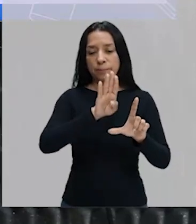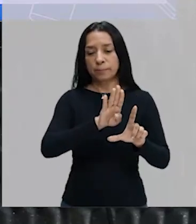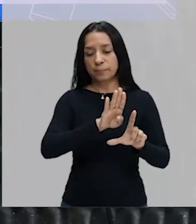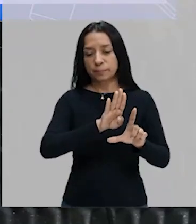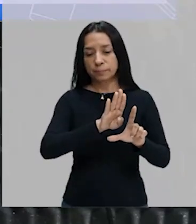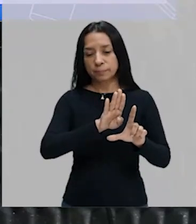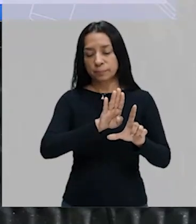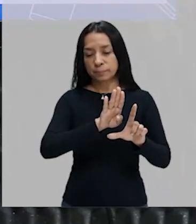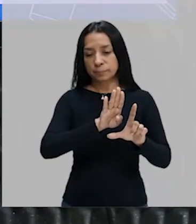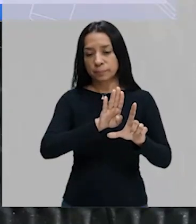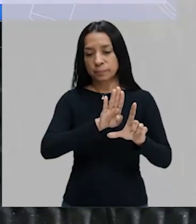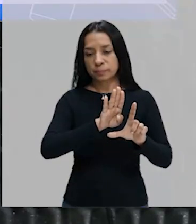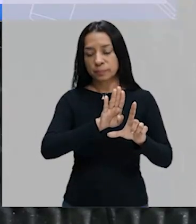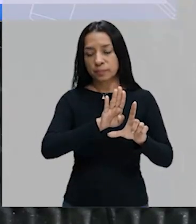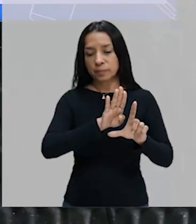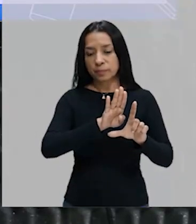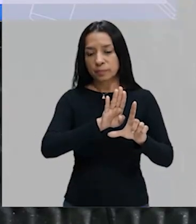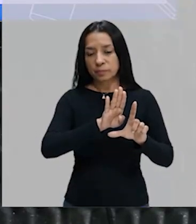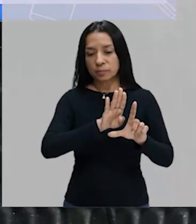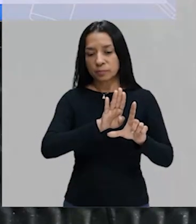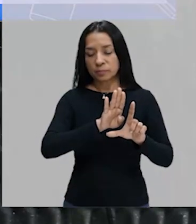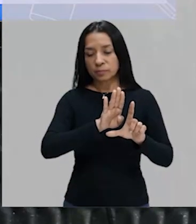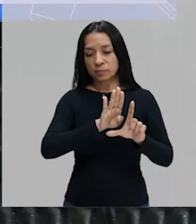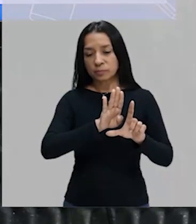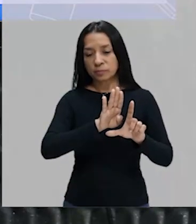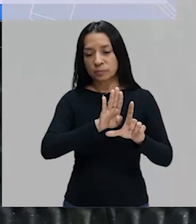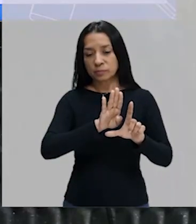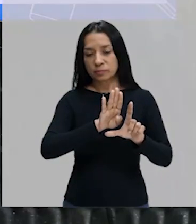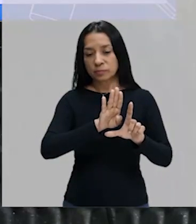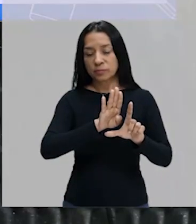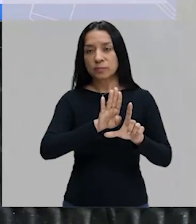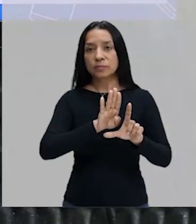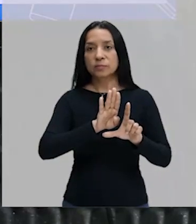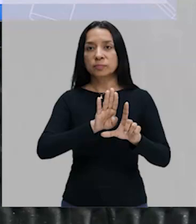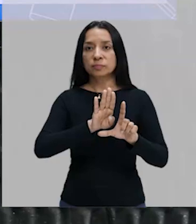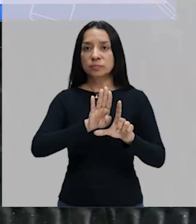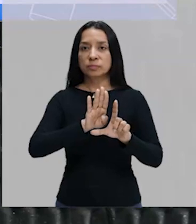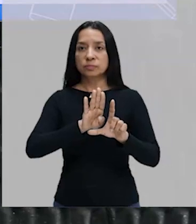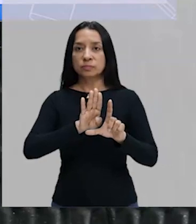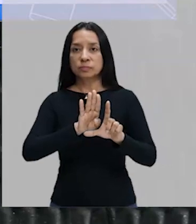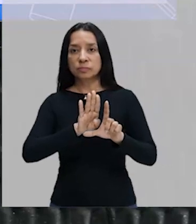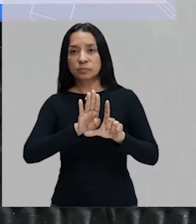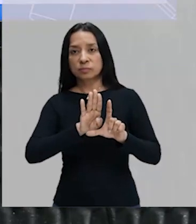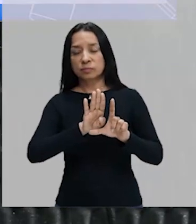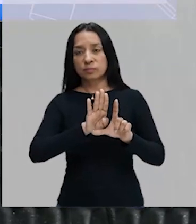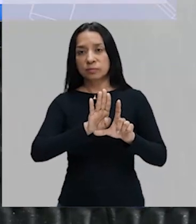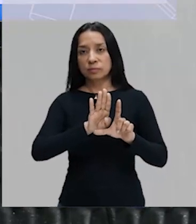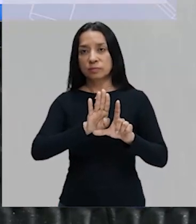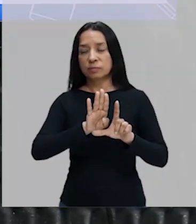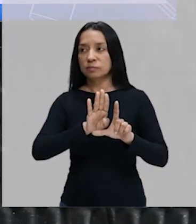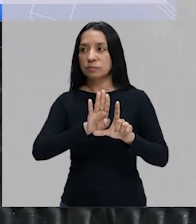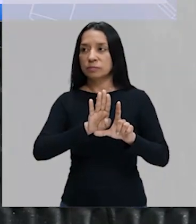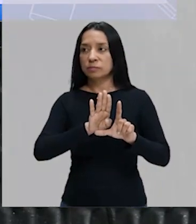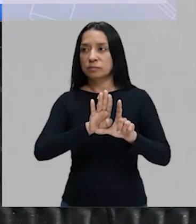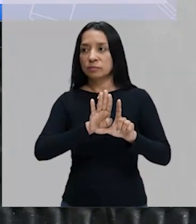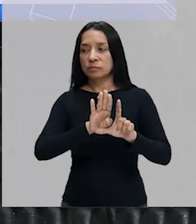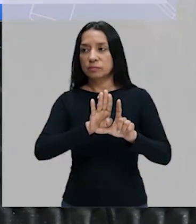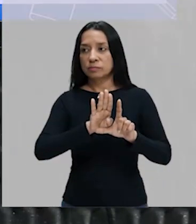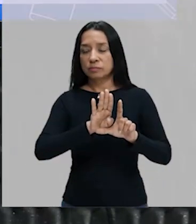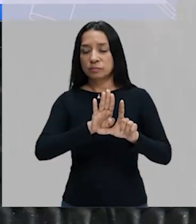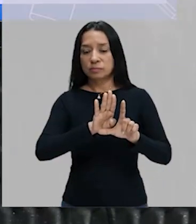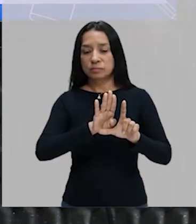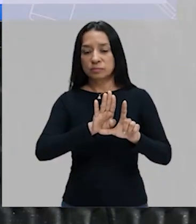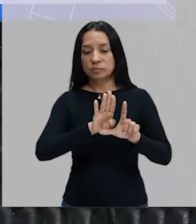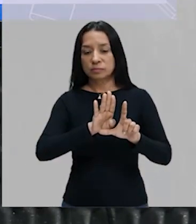de sistemas autoduplicativos que provavelmente se mantinham isolados do ambiente por um